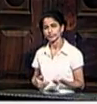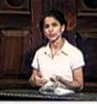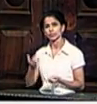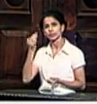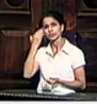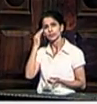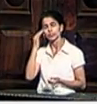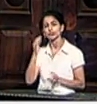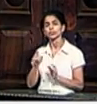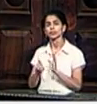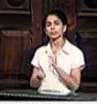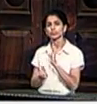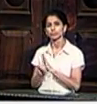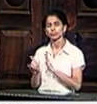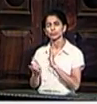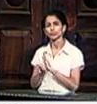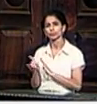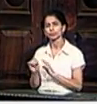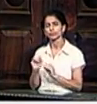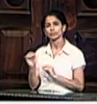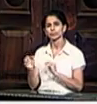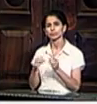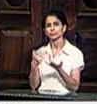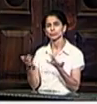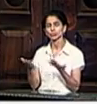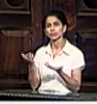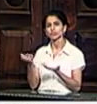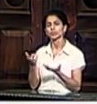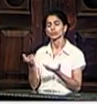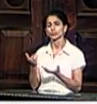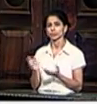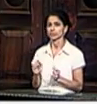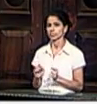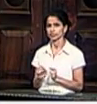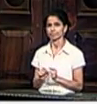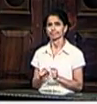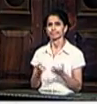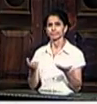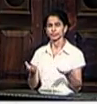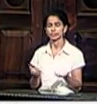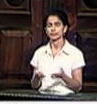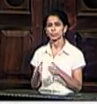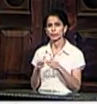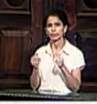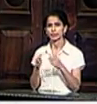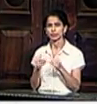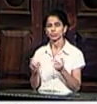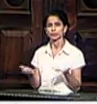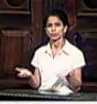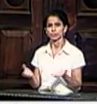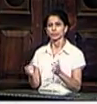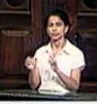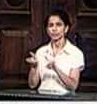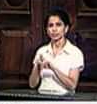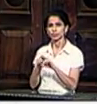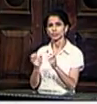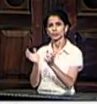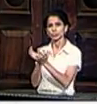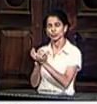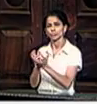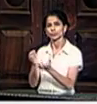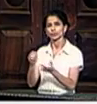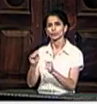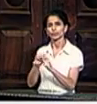entender quais eram os caminhos, as estratégias a serem adotadas pela nova equipe da Segurança